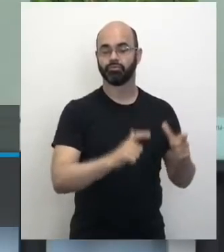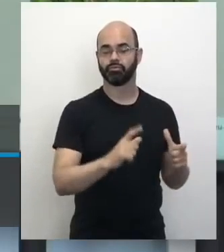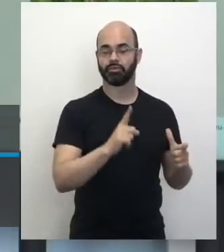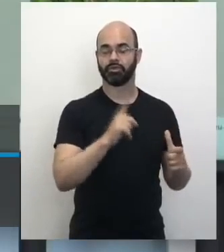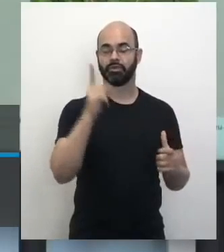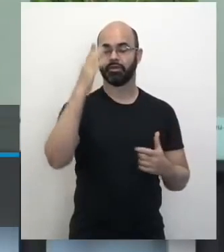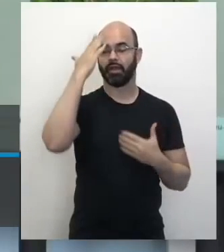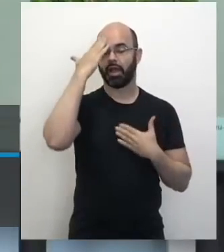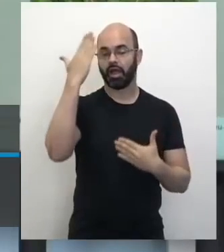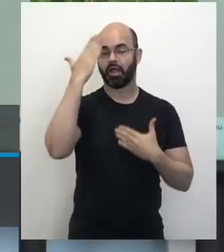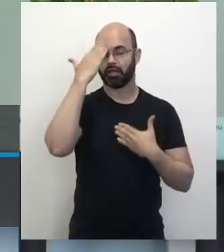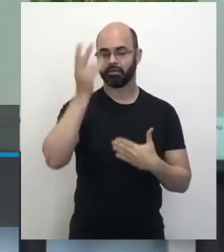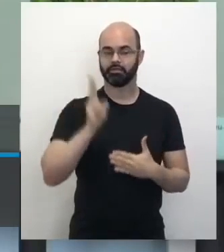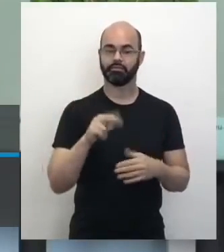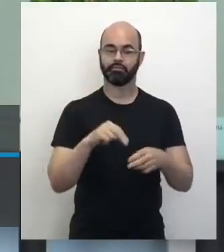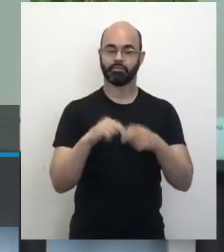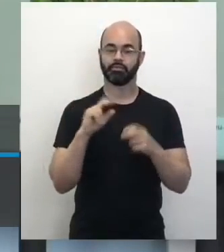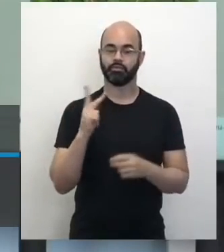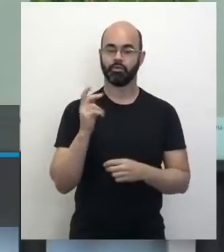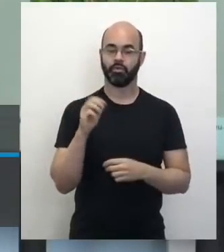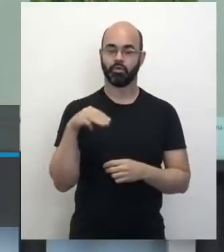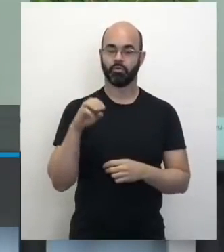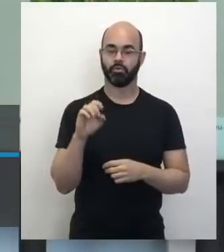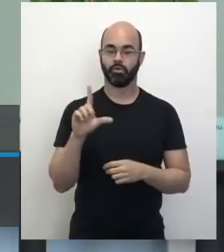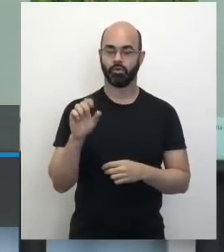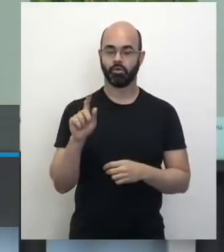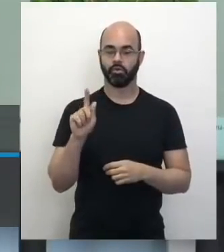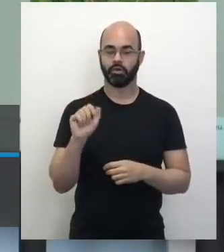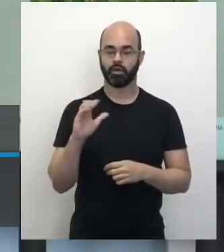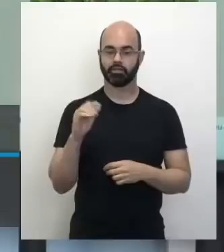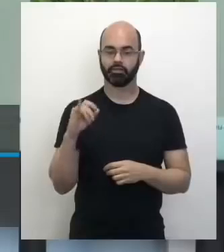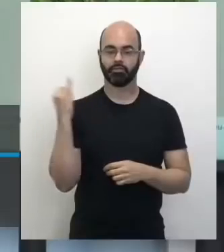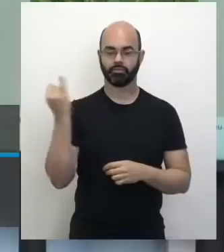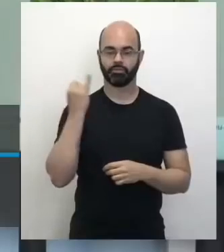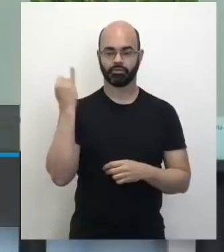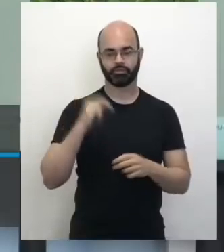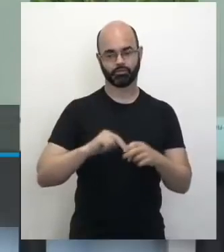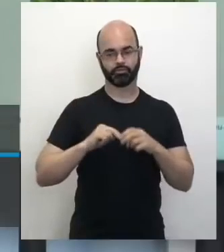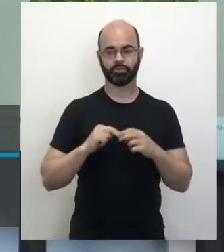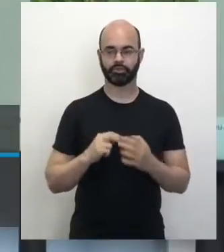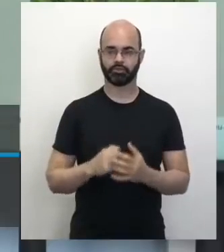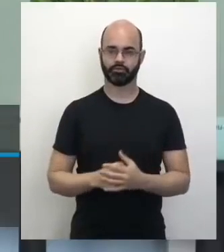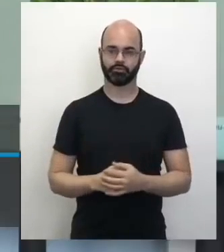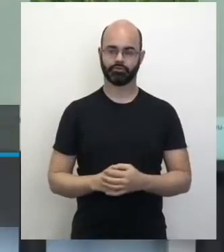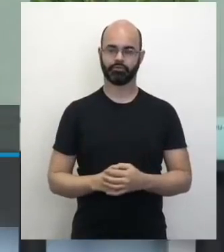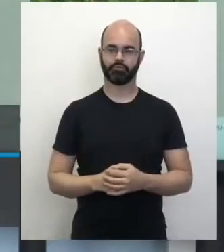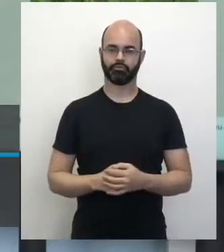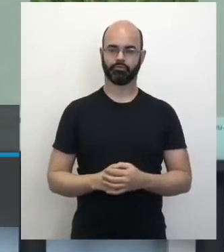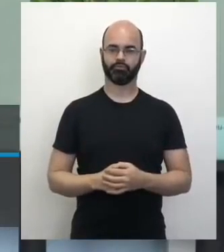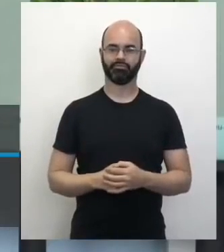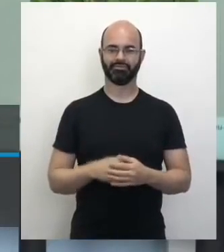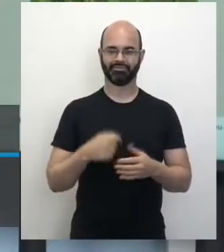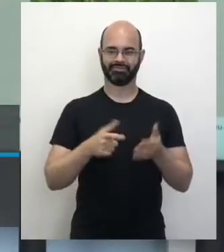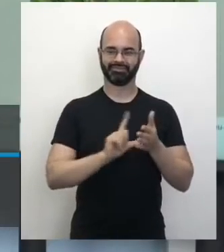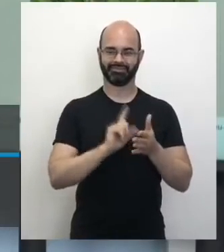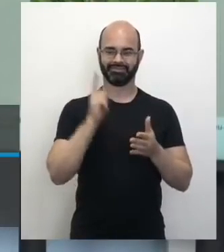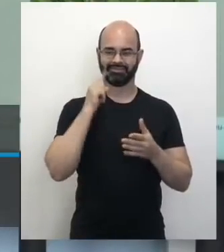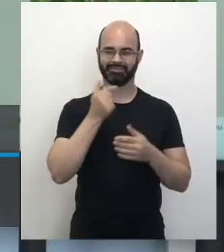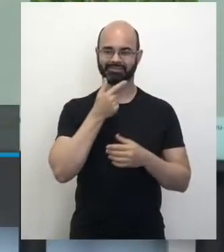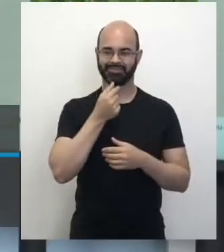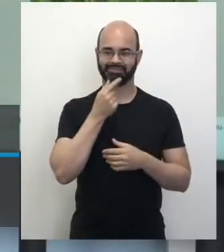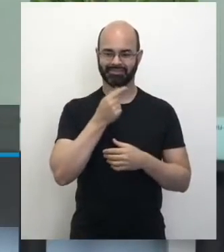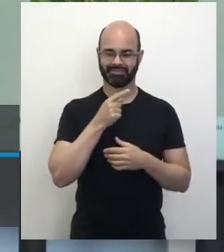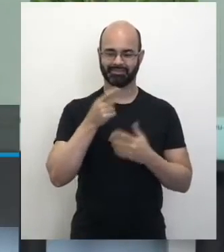importância da homologação, né? E a gente lembrando no vídeo, né, foi bem claro, né? A cacique foi bem clara em dizer, né,